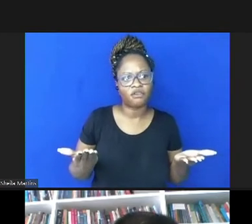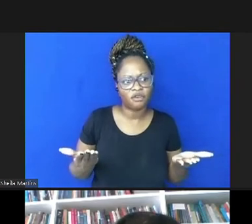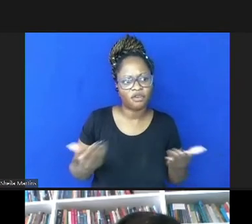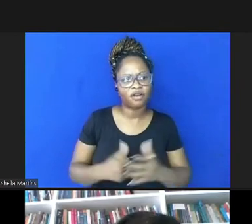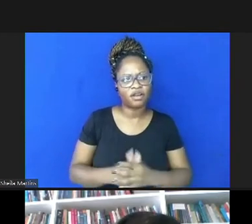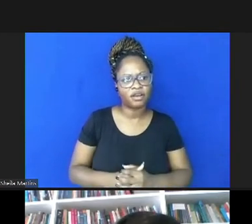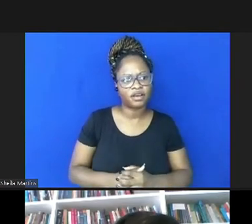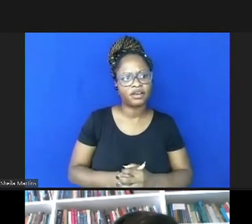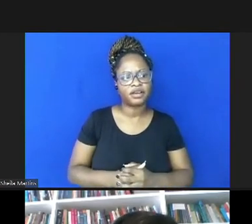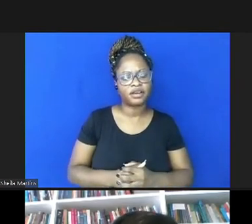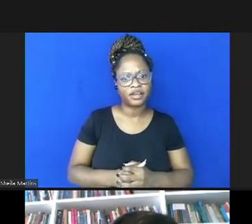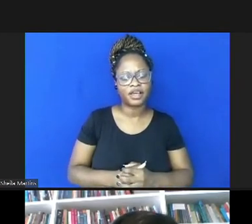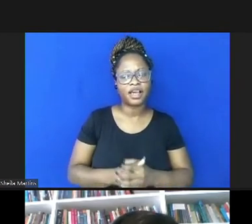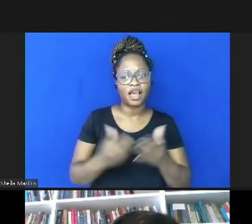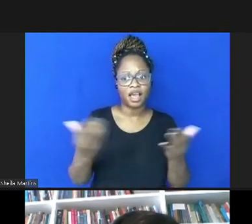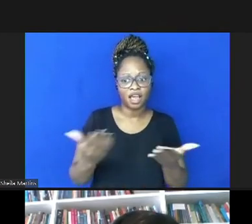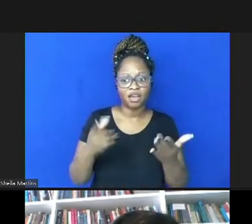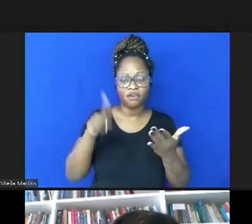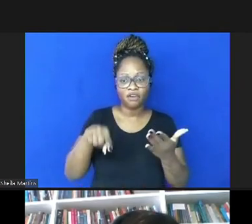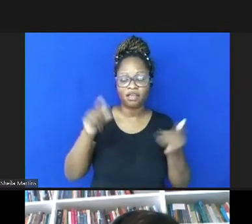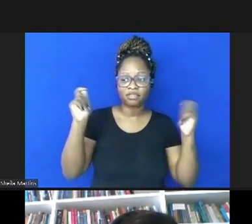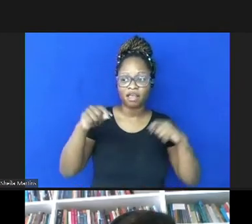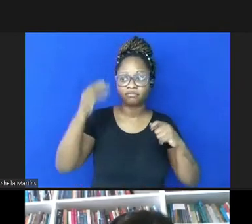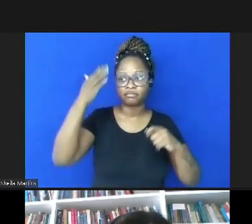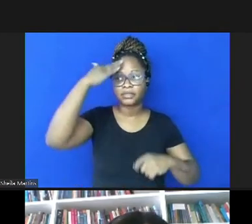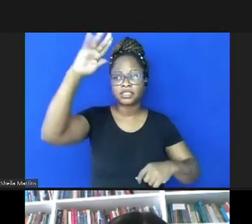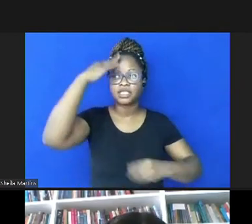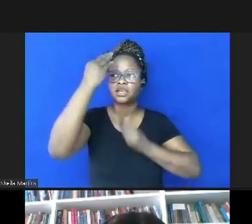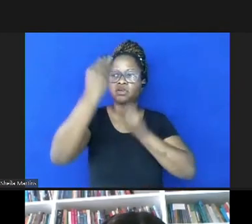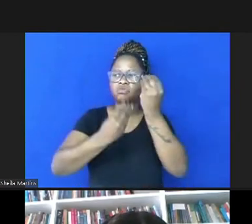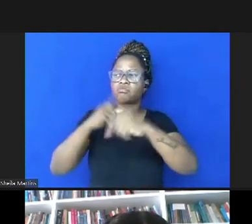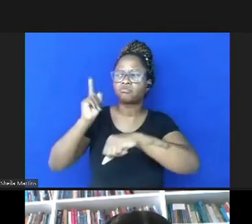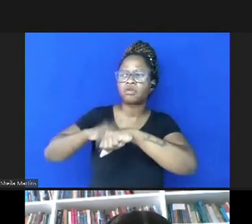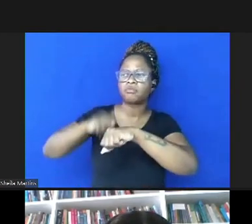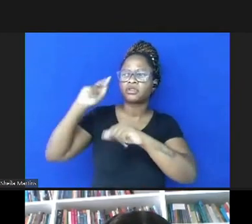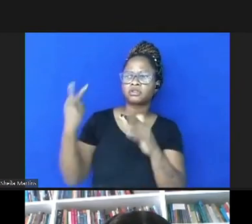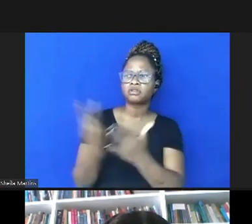dar esse entendimento do que está acontecendo no momento.